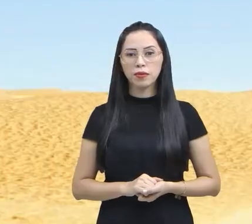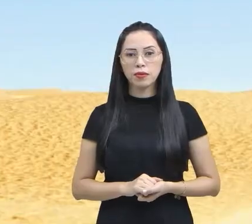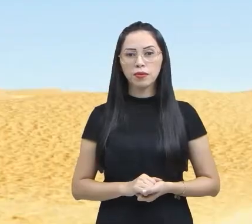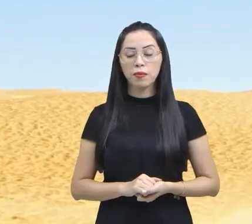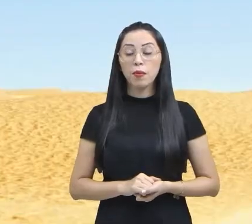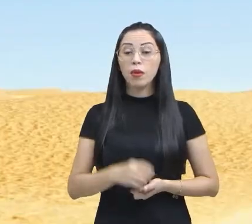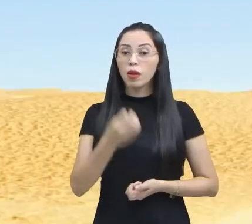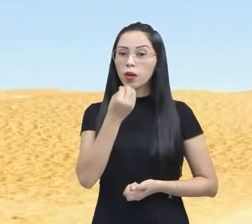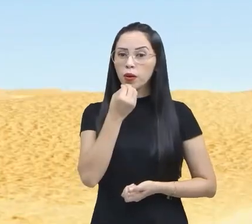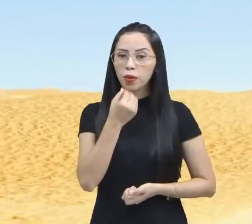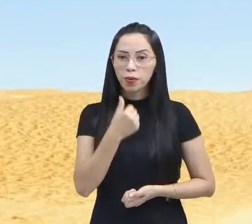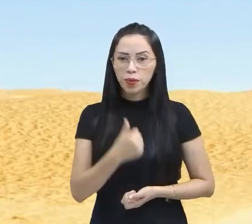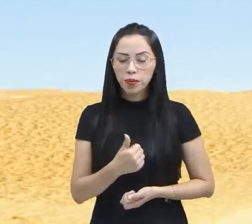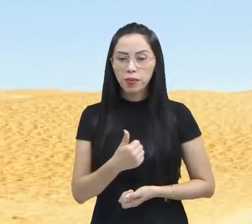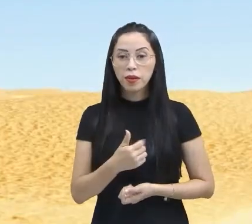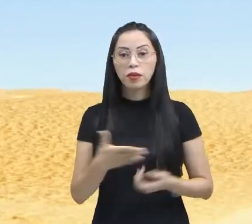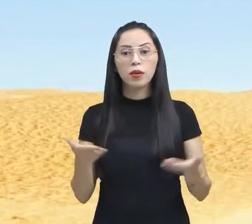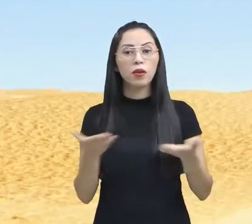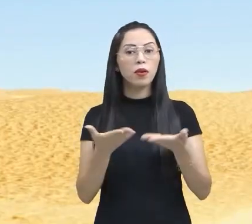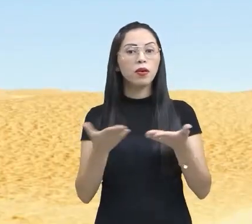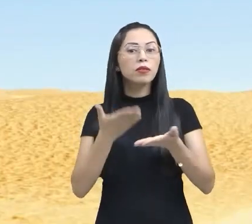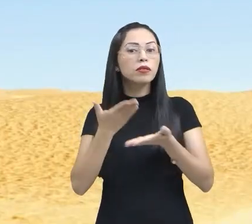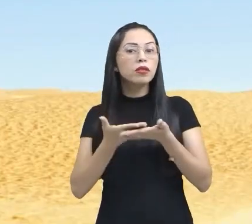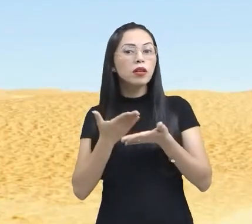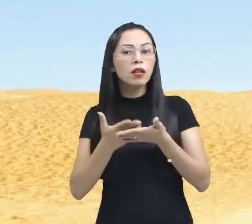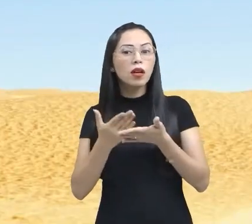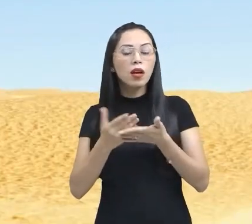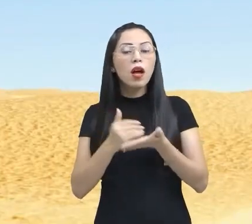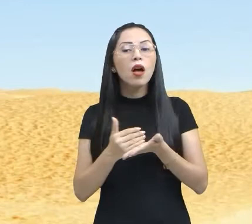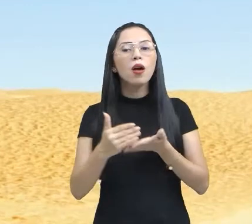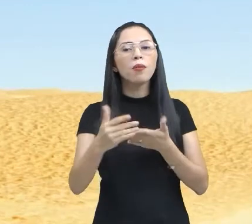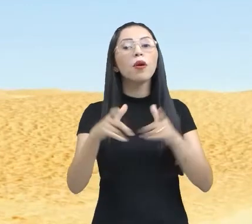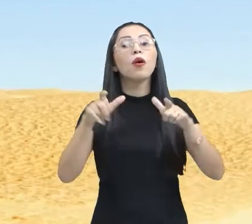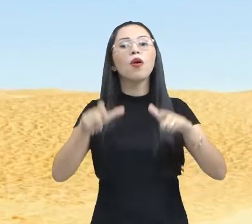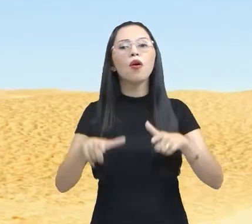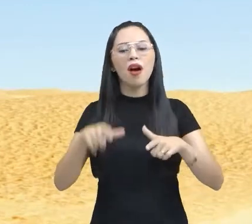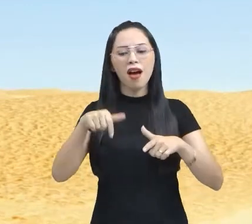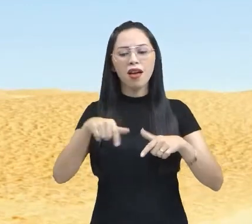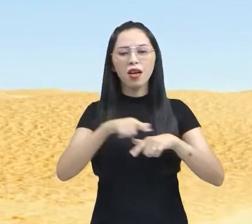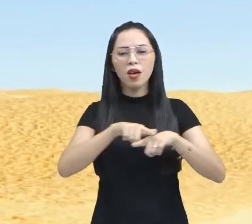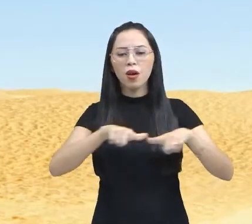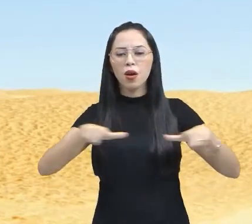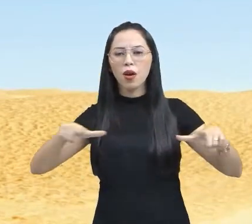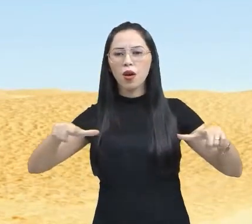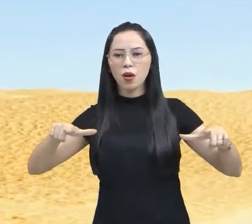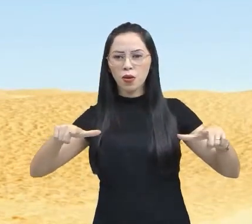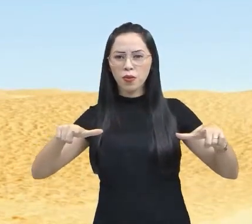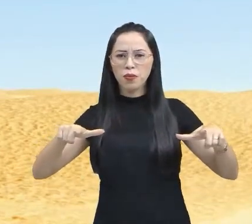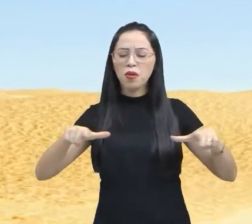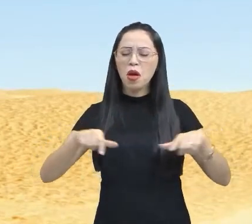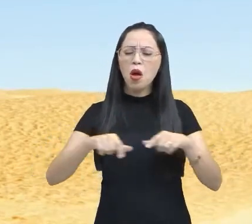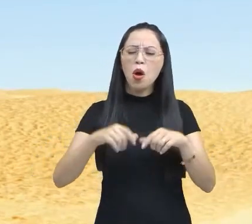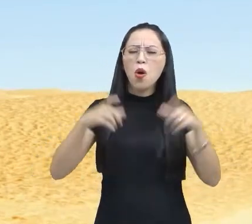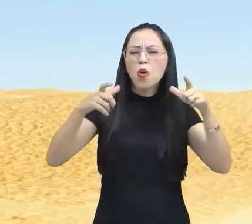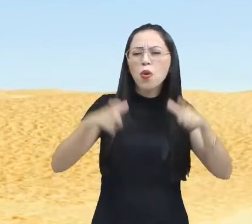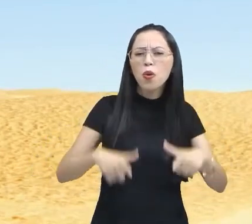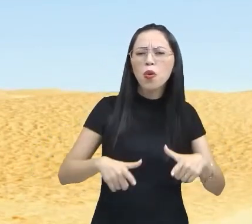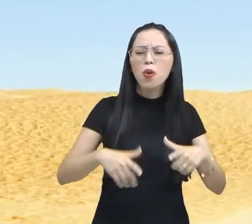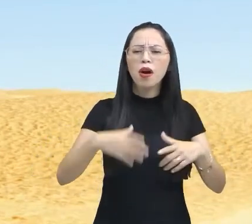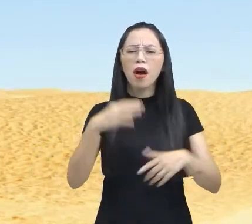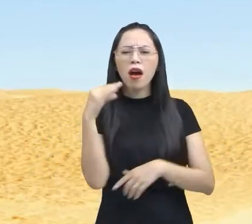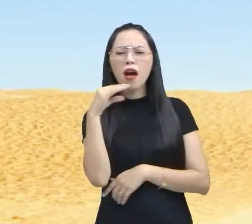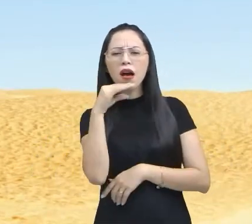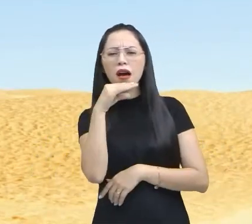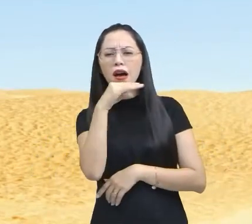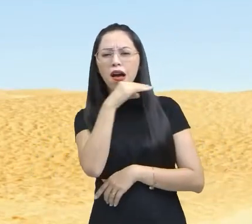Muito bem, então a nossa aula de hoje vai começar onde? Aqui no deserto. E por que, professor, nesse deserto quente? Bom, é porque